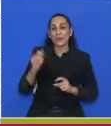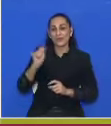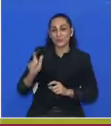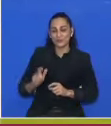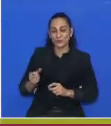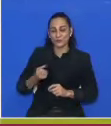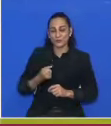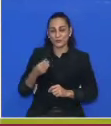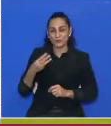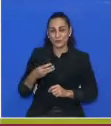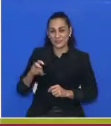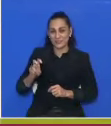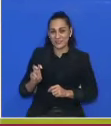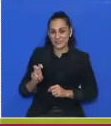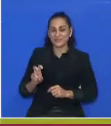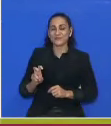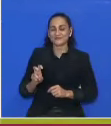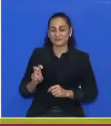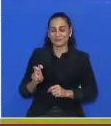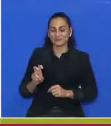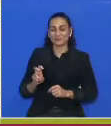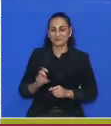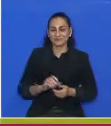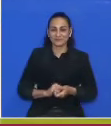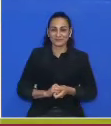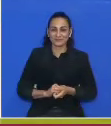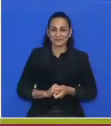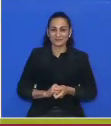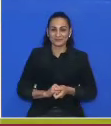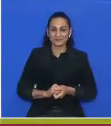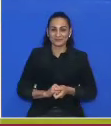número 35. Azul, 35.